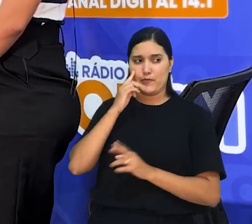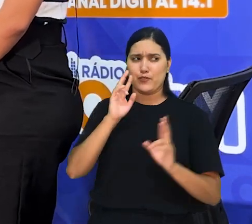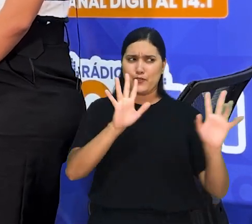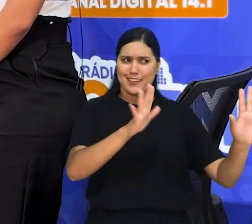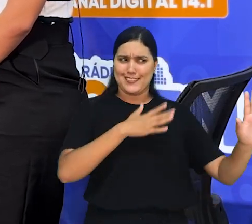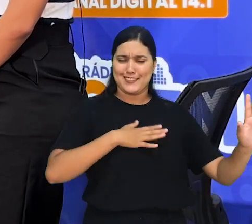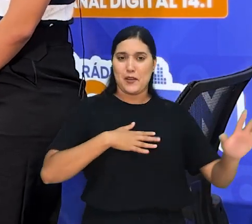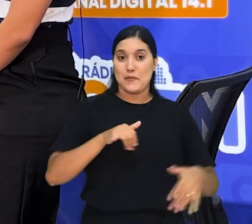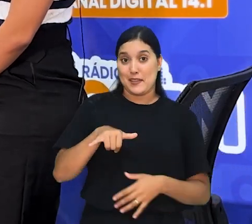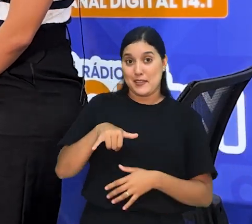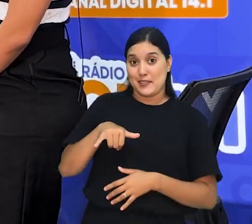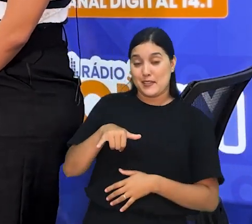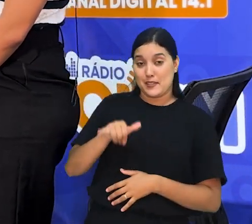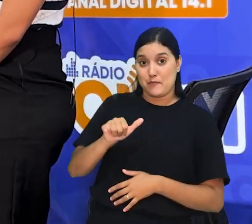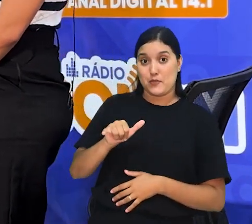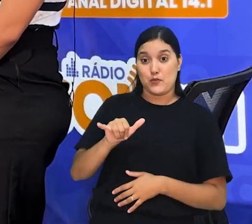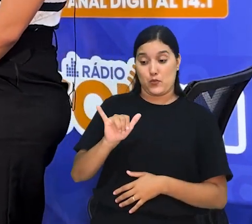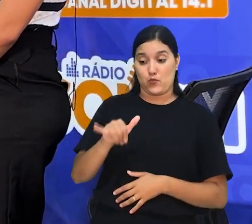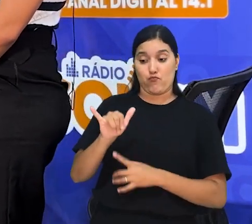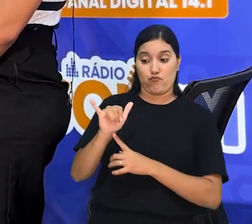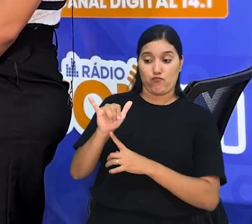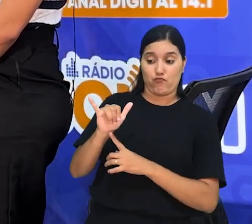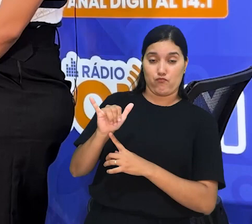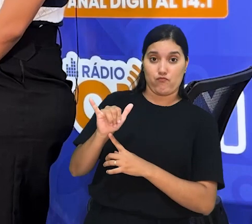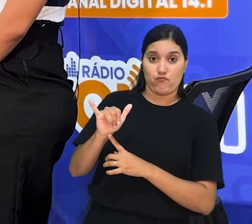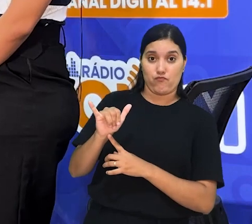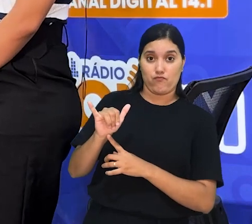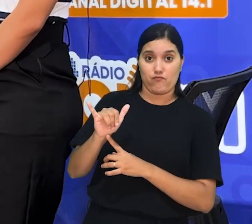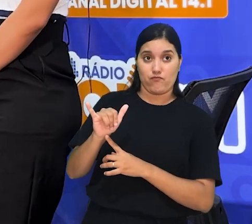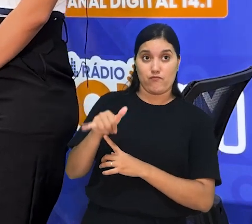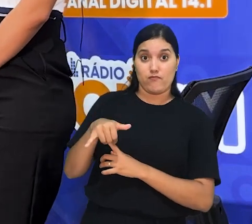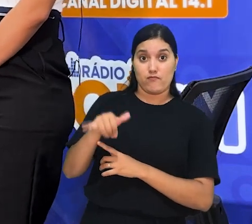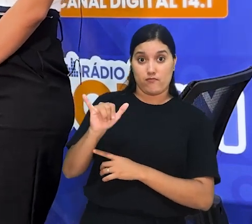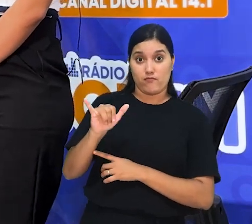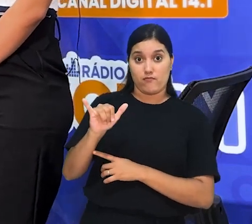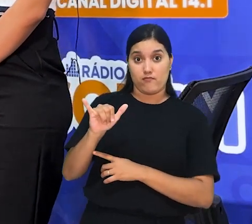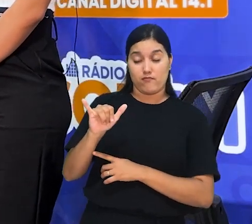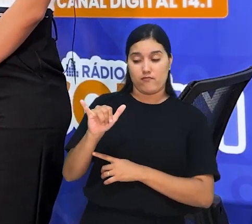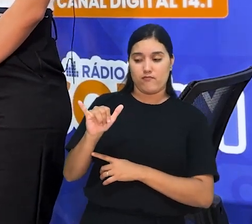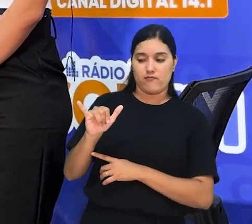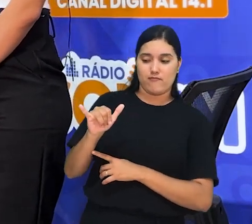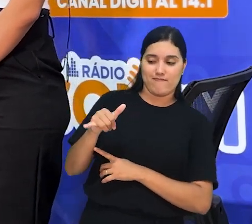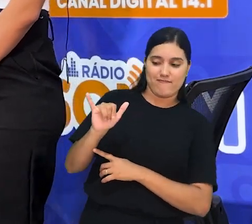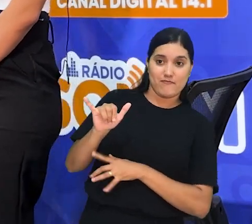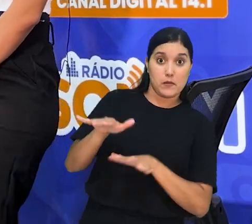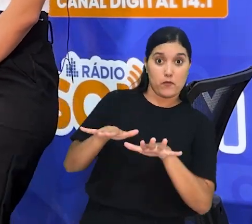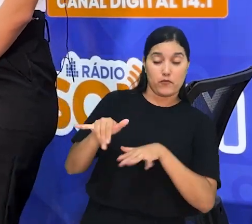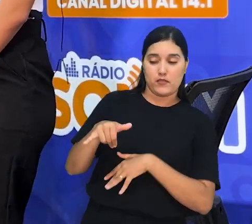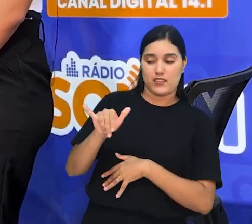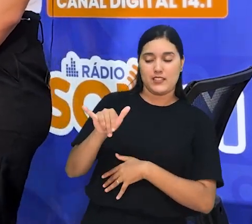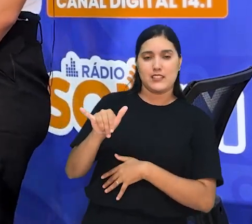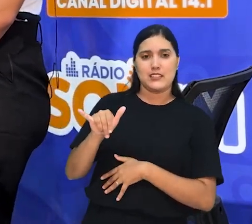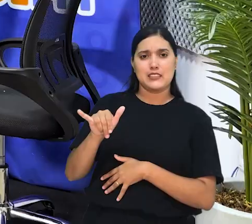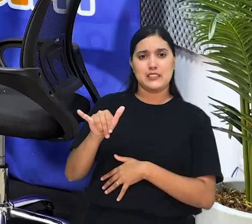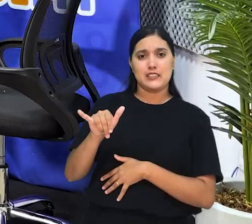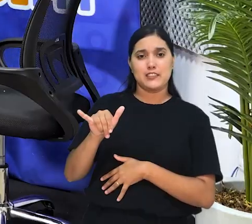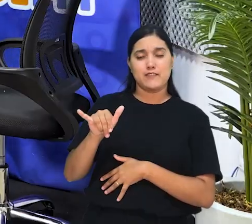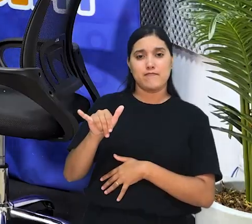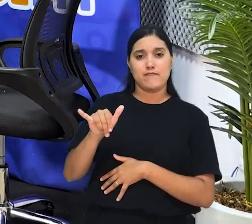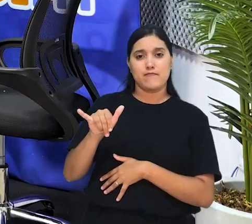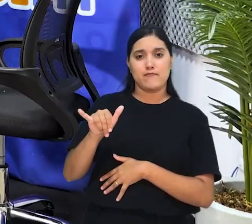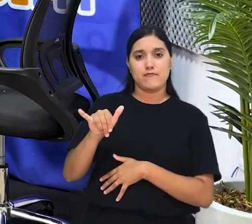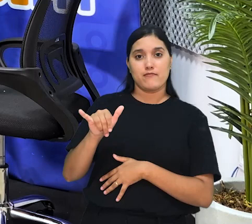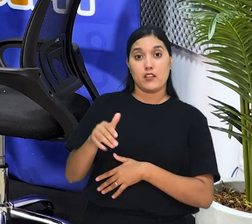Não, é diferente. Nesse caso aqui, olha, é como se fosse o Y, ó. O Y no alfabeto manual vai esse movimento. Se eu